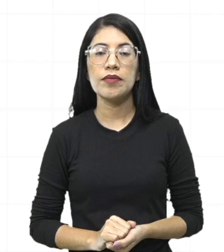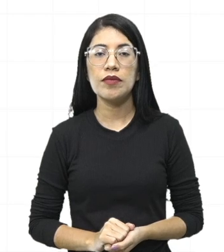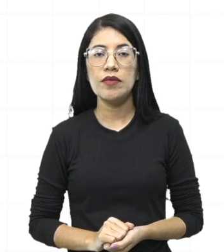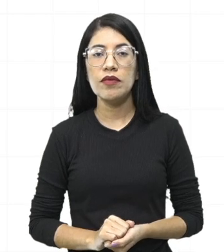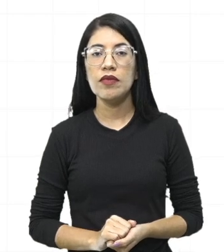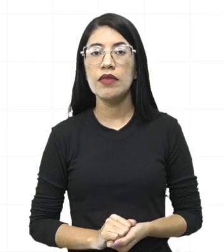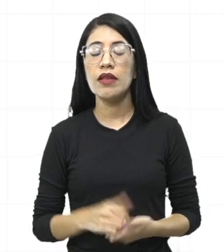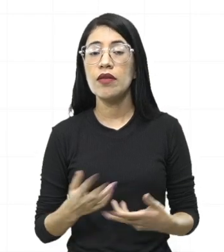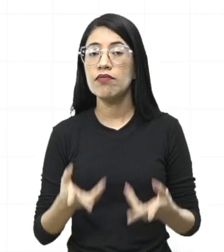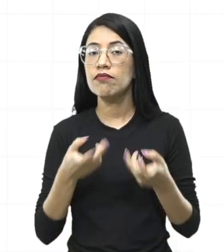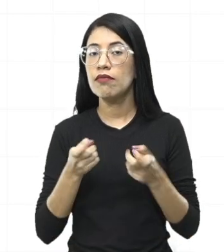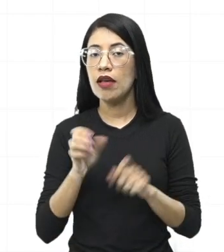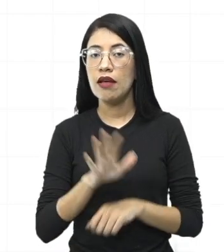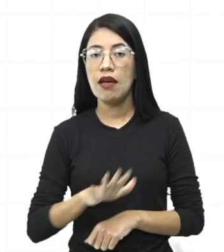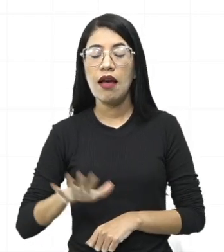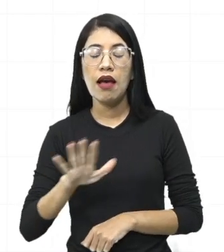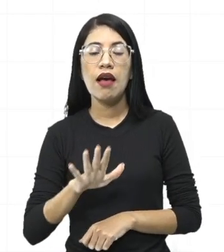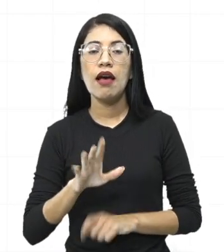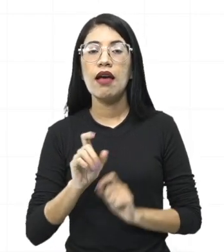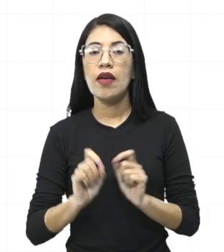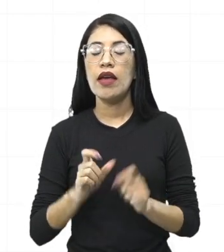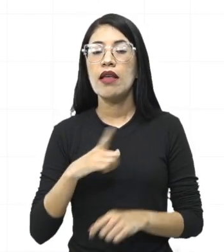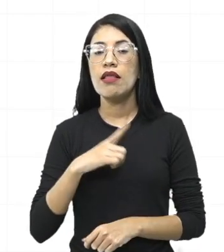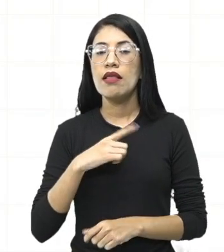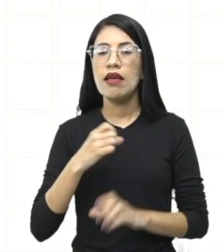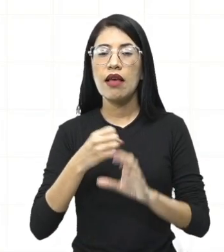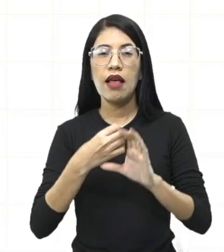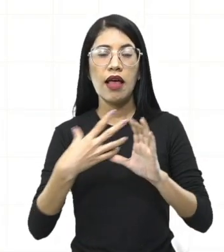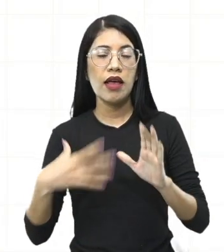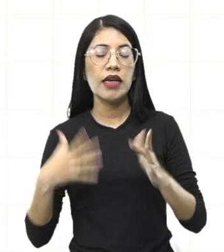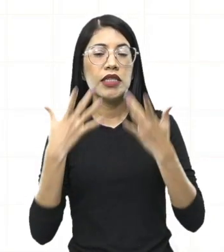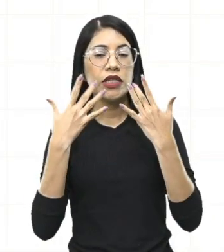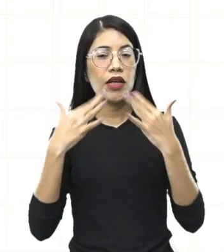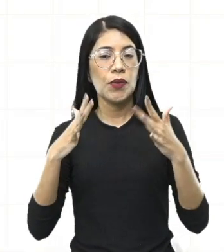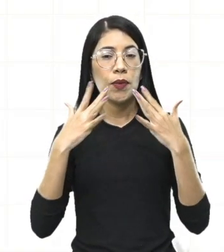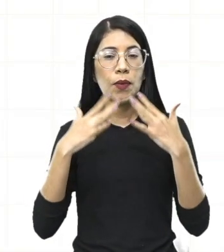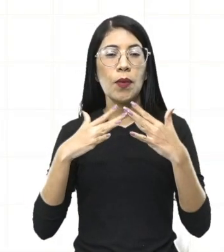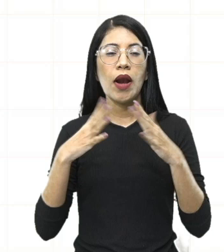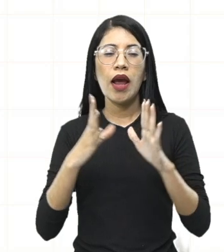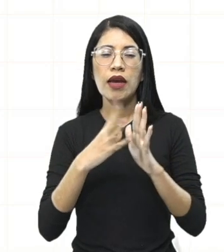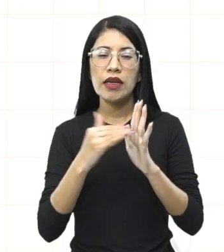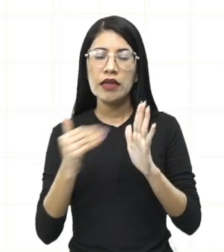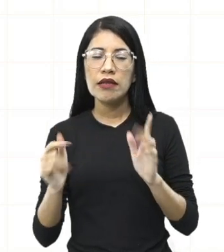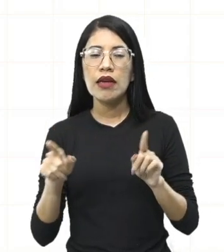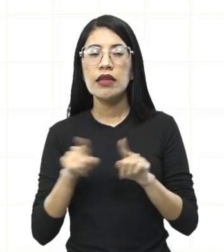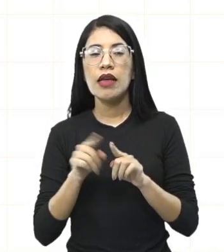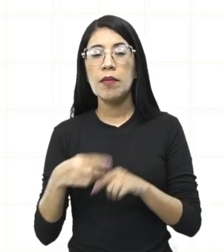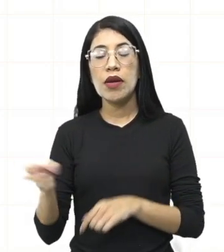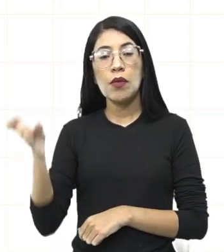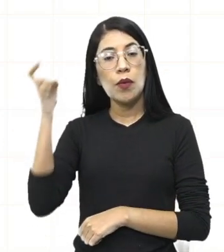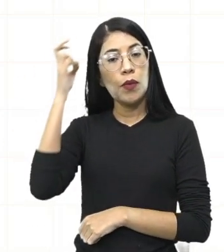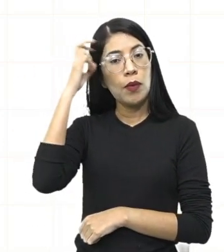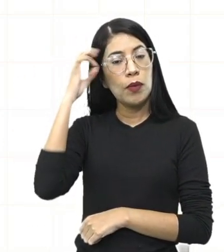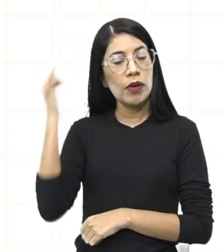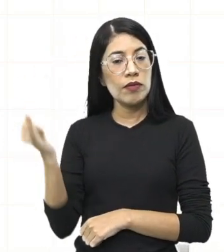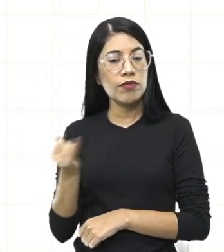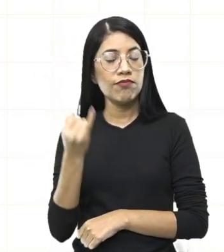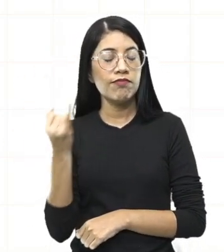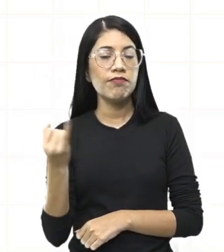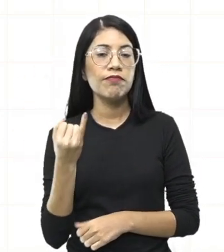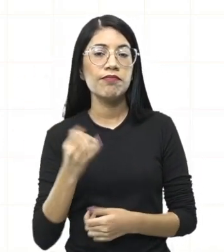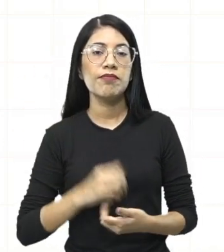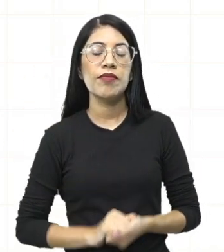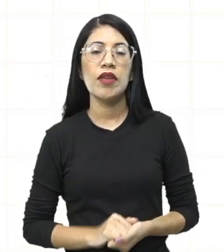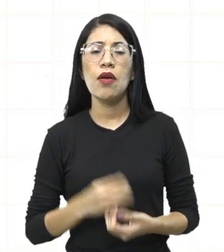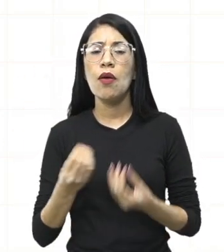gente observa que essa área ela vai ser dotada de atributos naturais, estéticos e culturais, né? A cultura